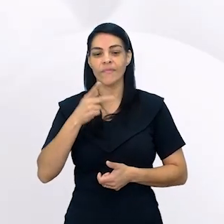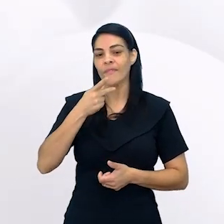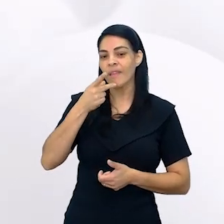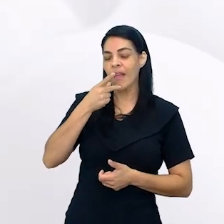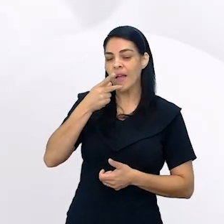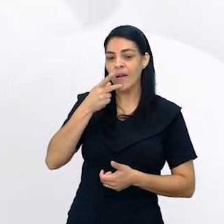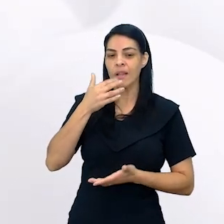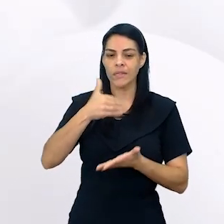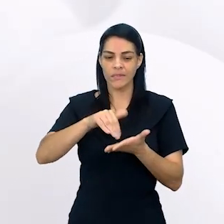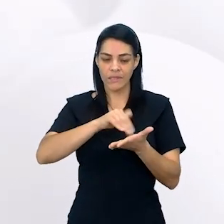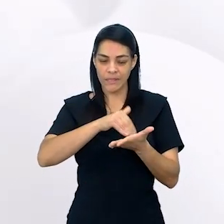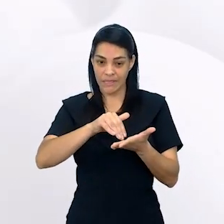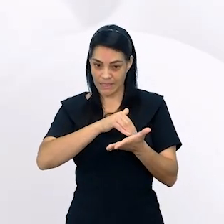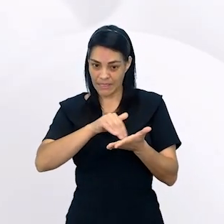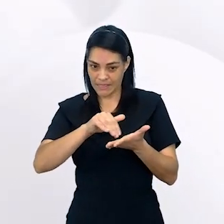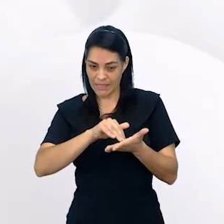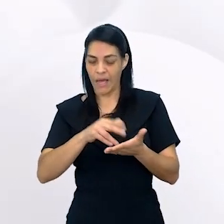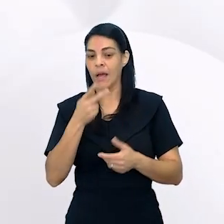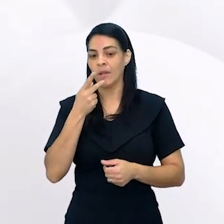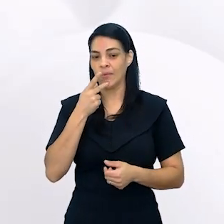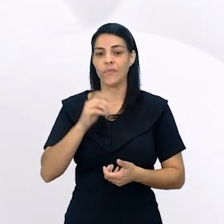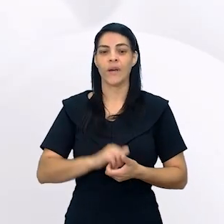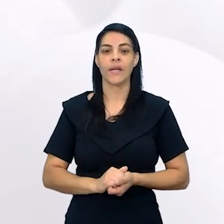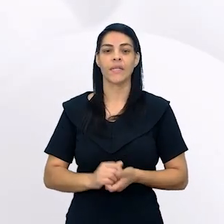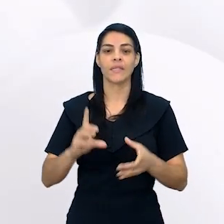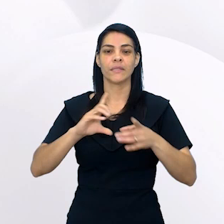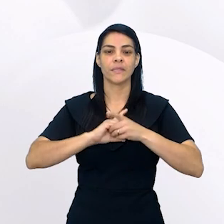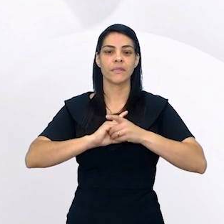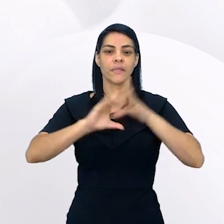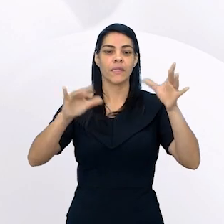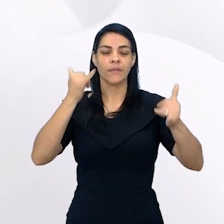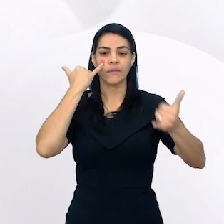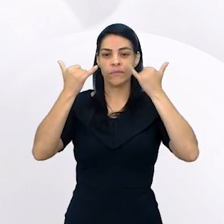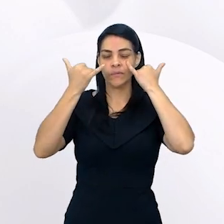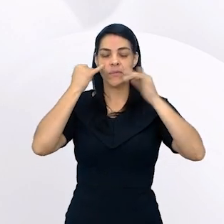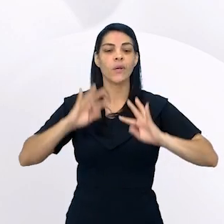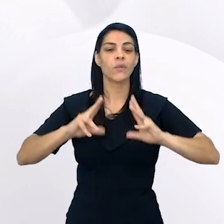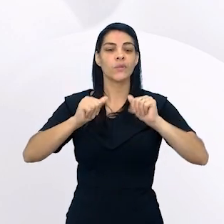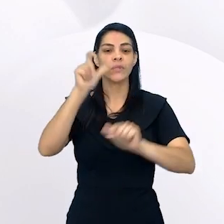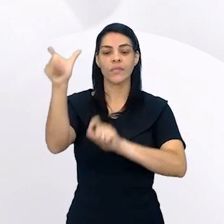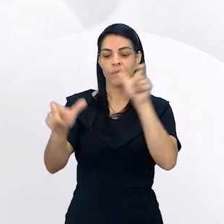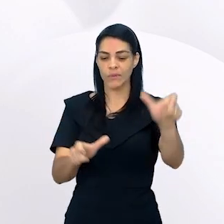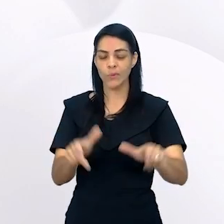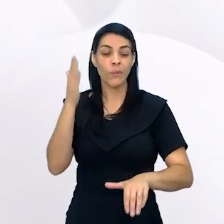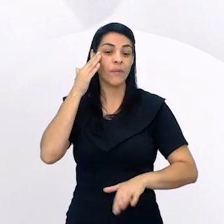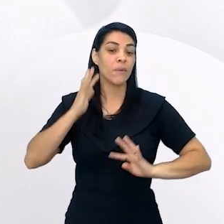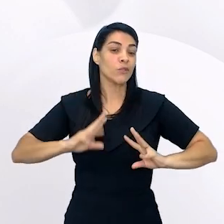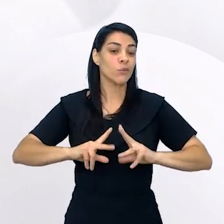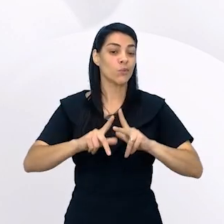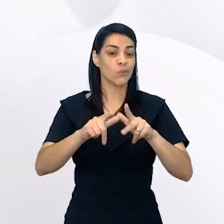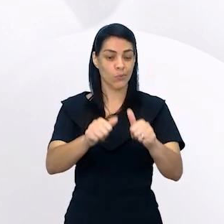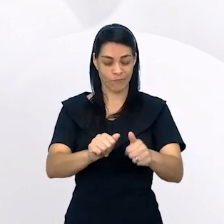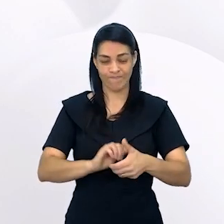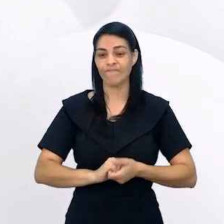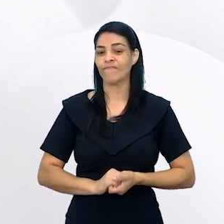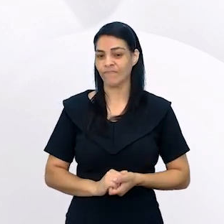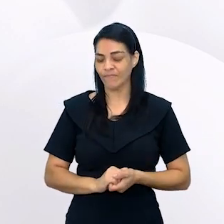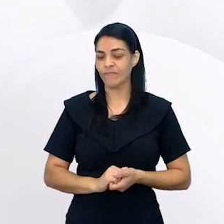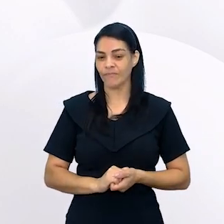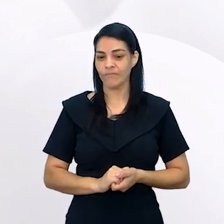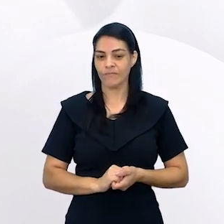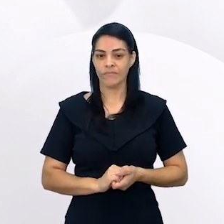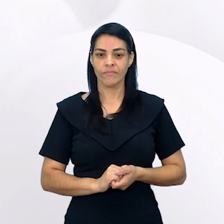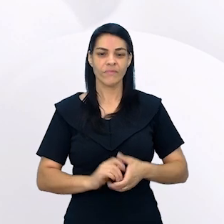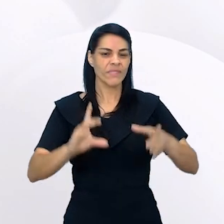secretário ele fala em democratizar a informação né todo mundo saber de tudo né e